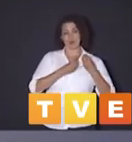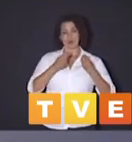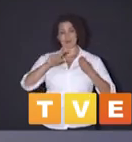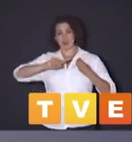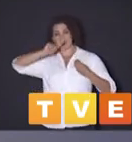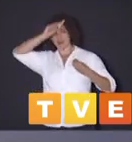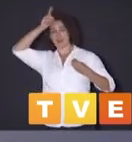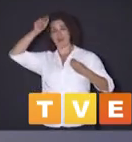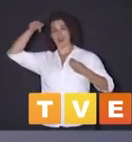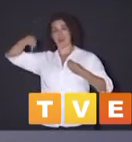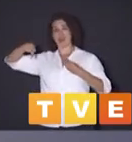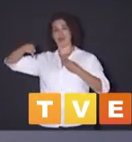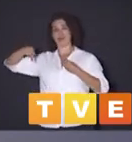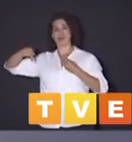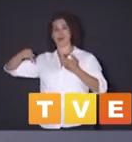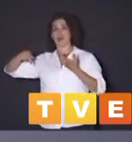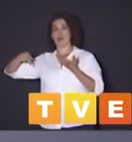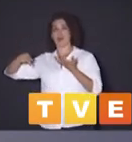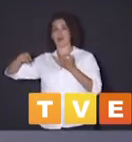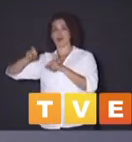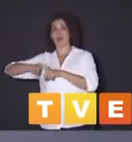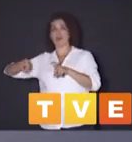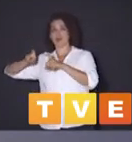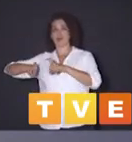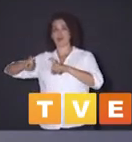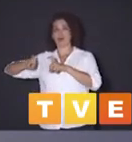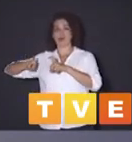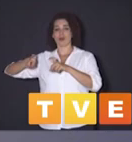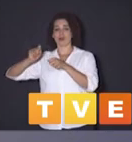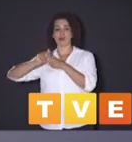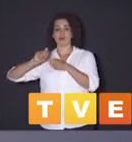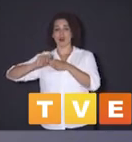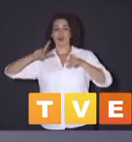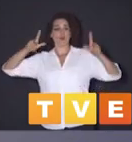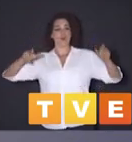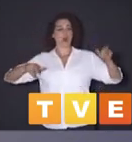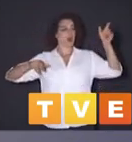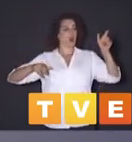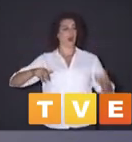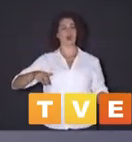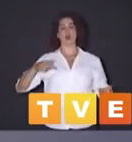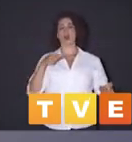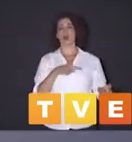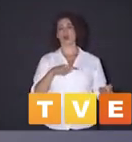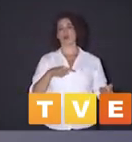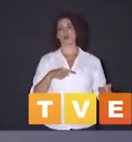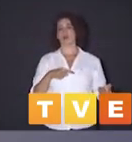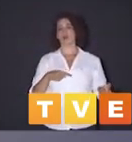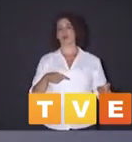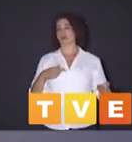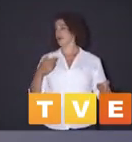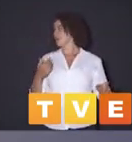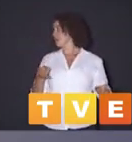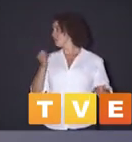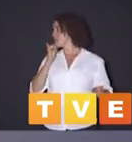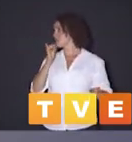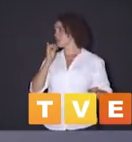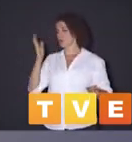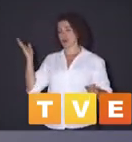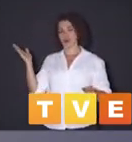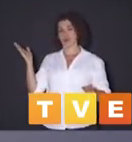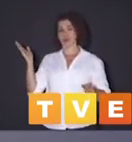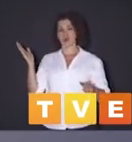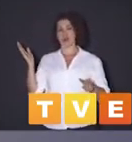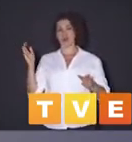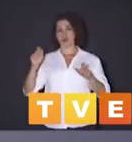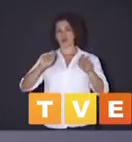fazem fronteira está sol a radicalizar um pouco seguir são duas letras de música é que